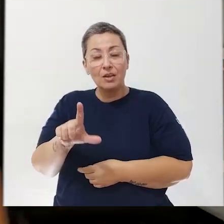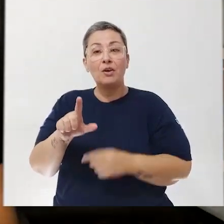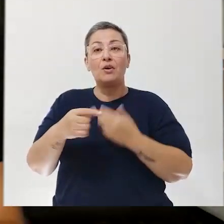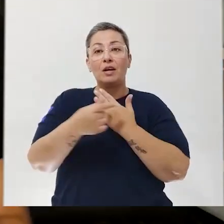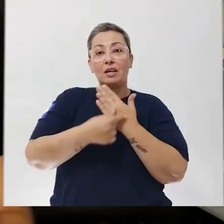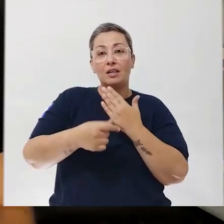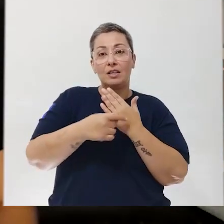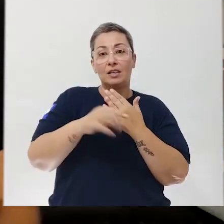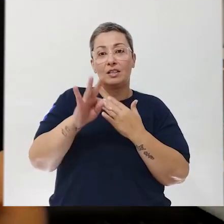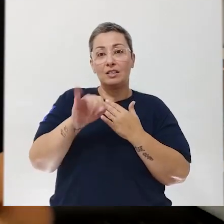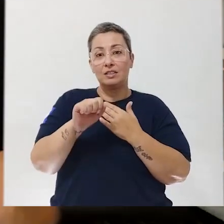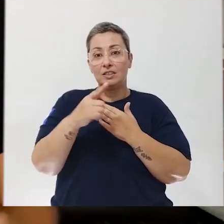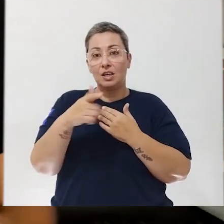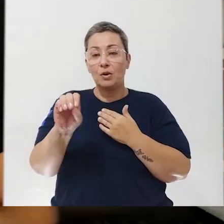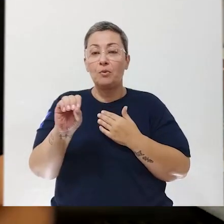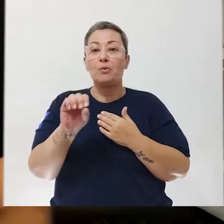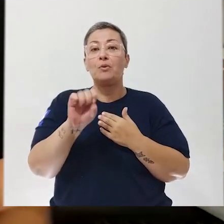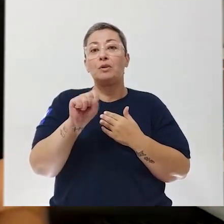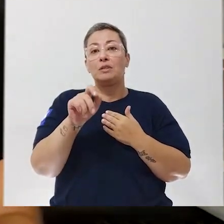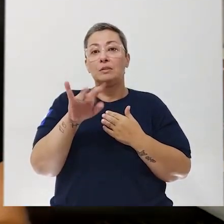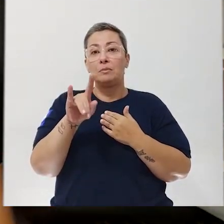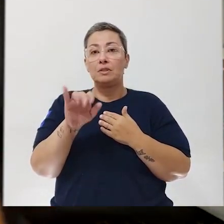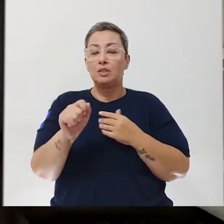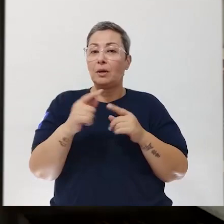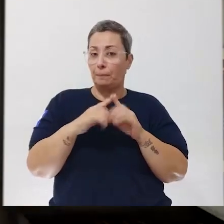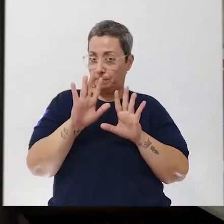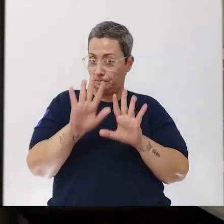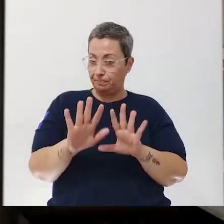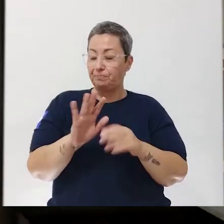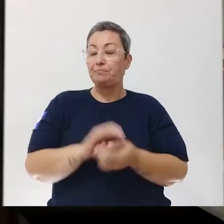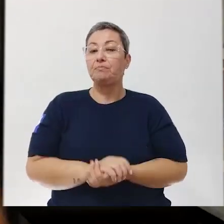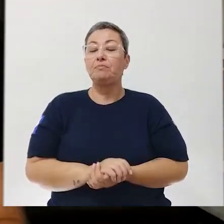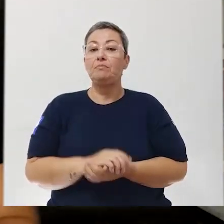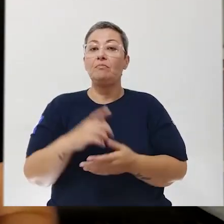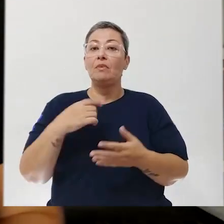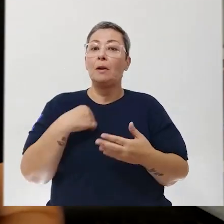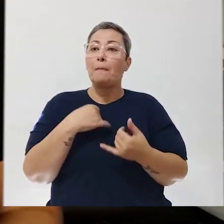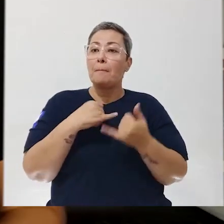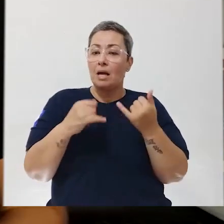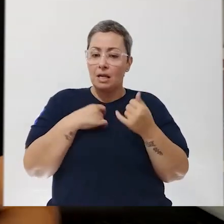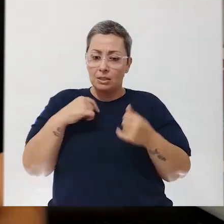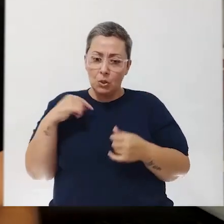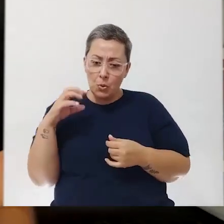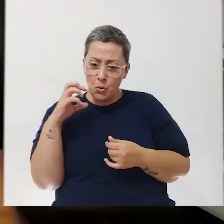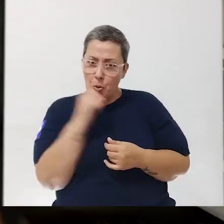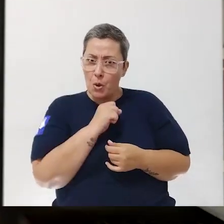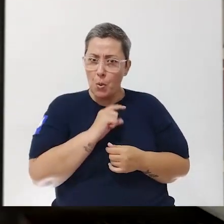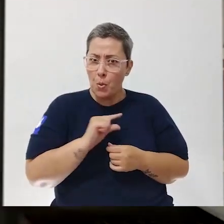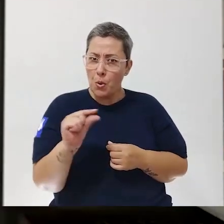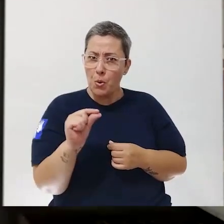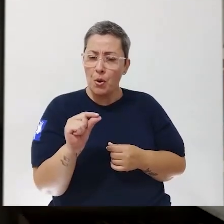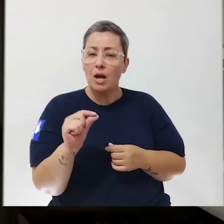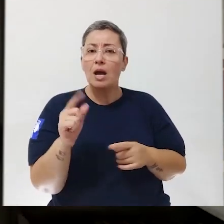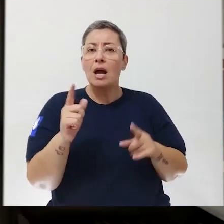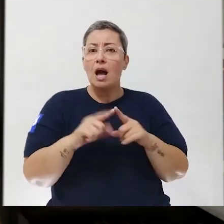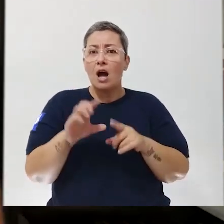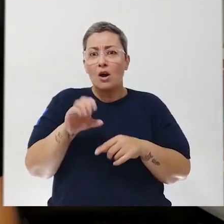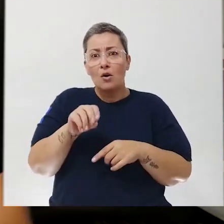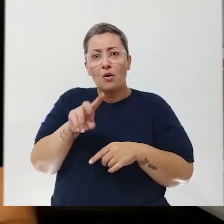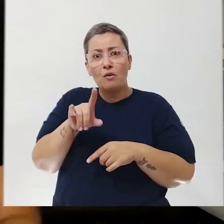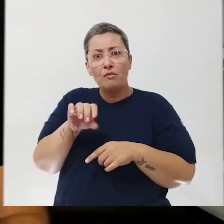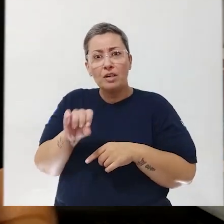do Tião Simpatia. E esse cordel, ele é mais ou menos assim. Como um rastilho de pólvora,